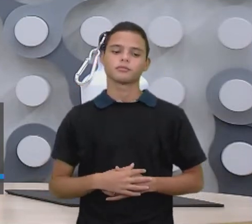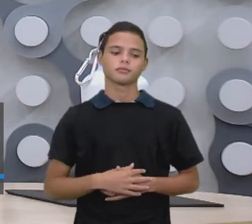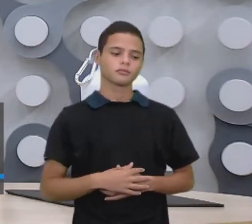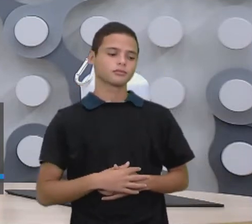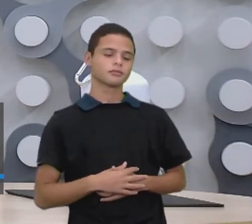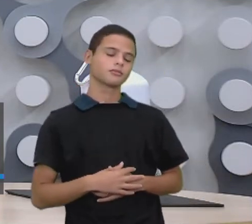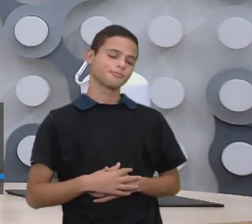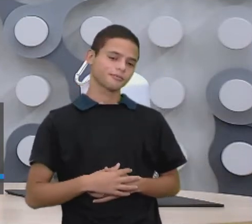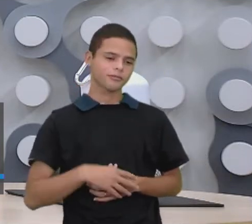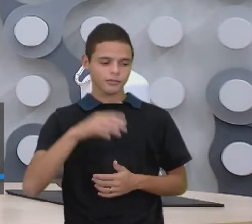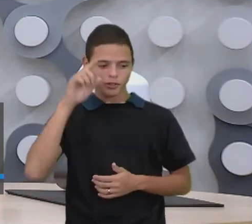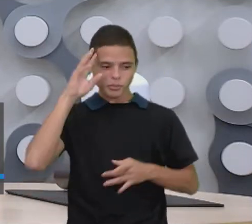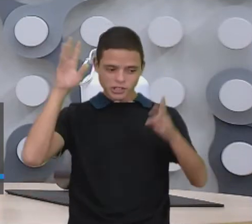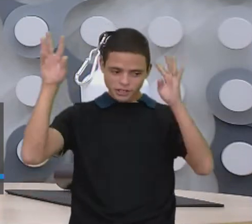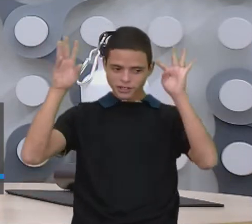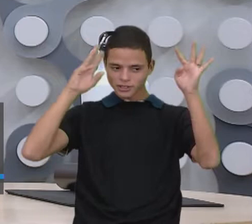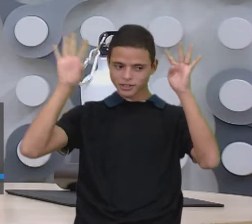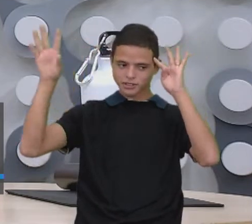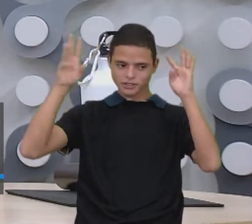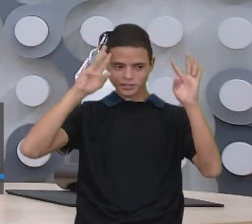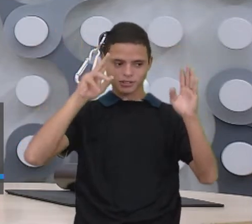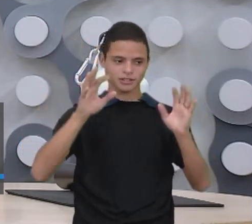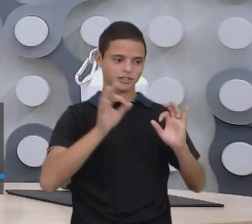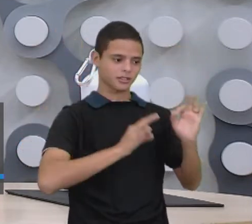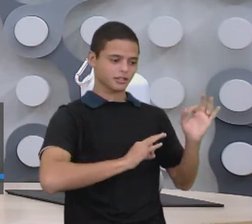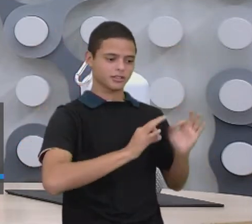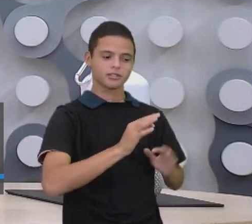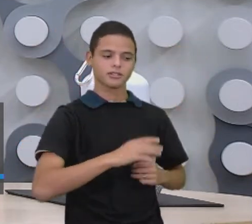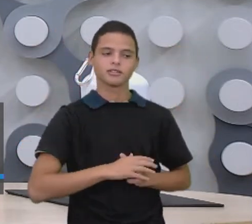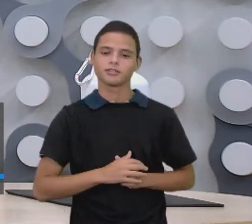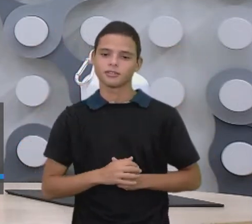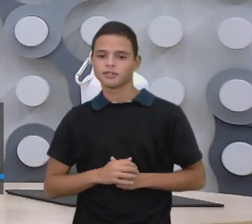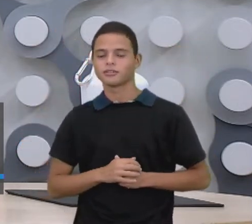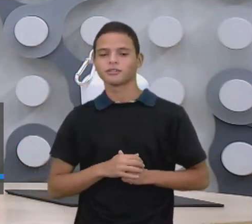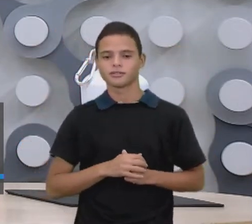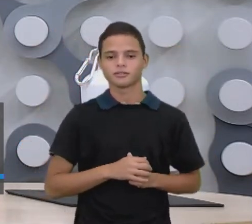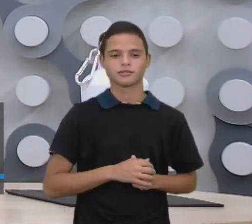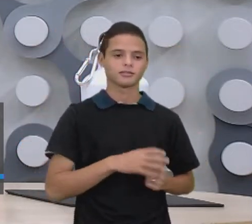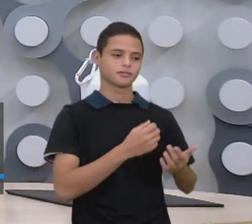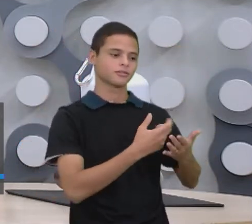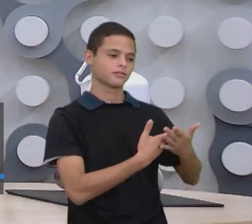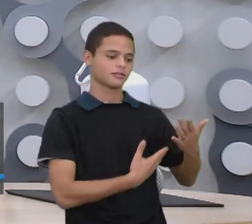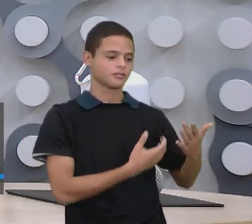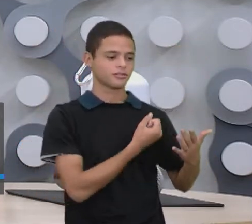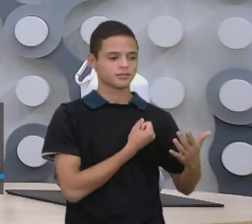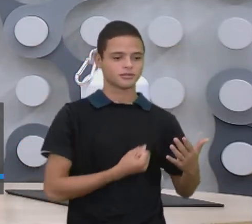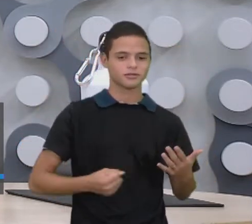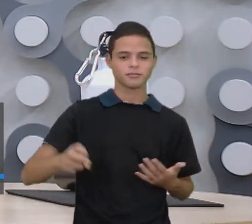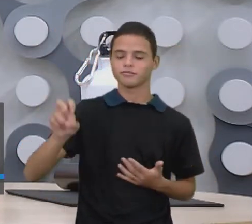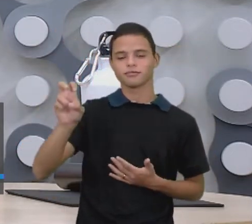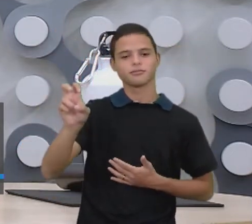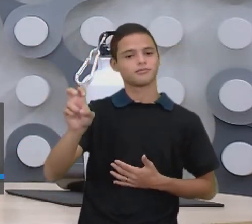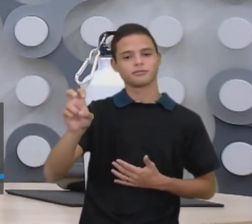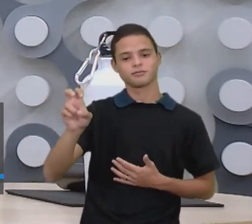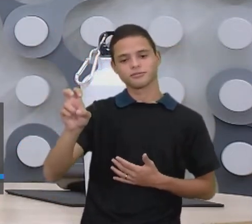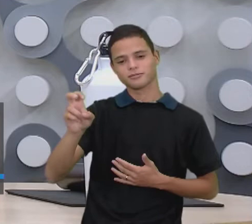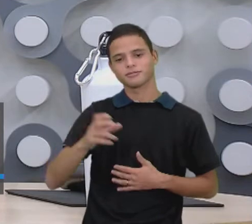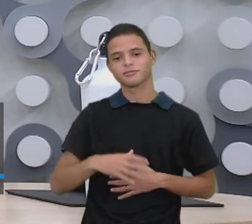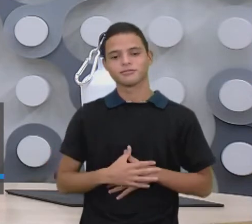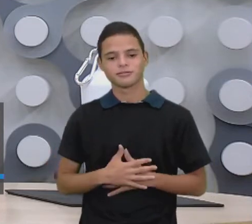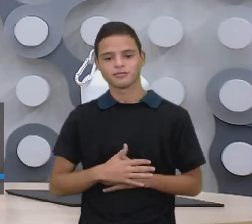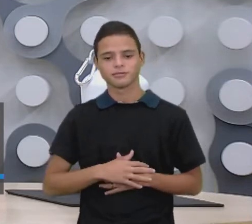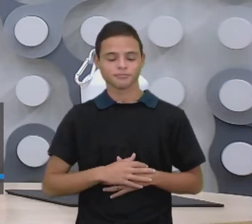imaginando o que seria, se ele seria um produto ou serviço, para lá na atividade 5, né, a gente tentar vender, entre aspas,